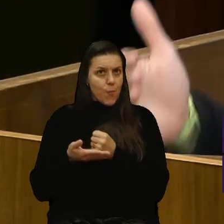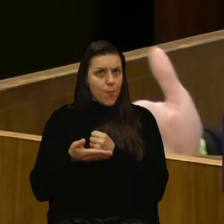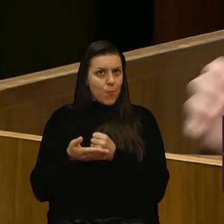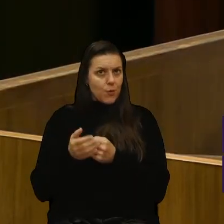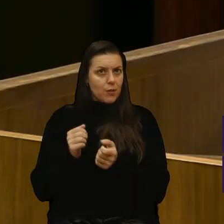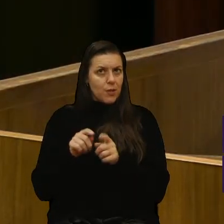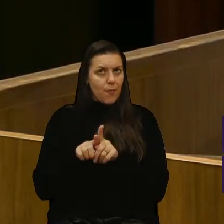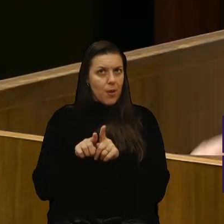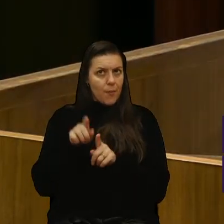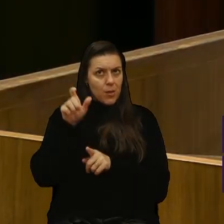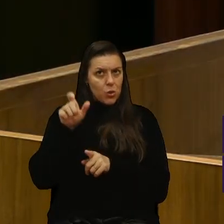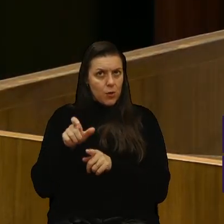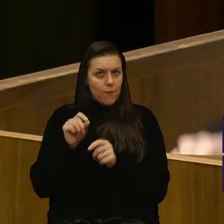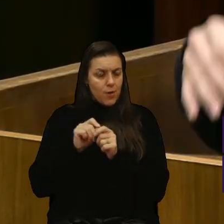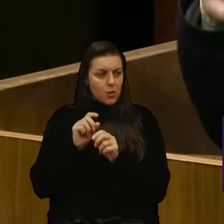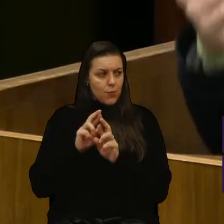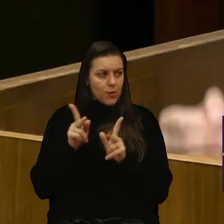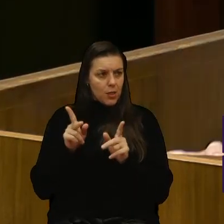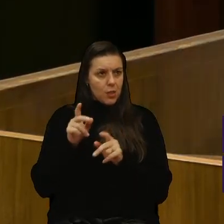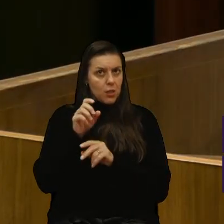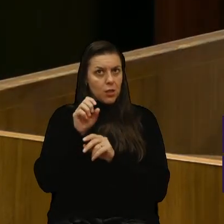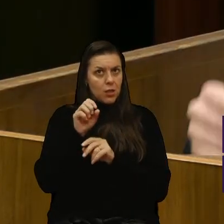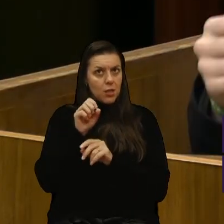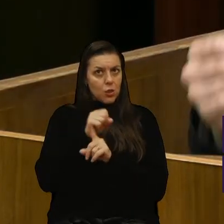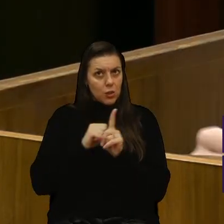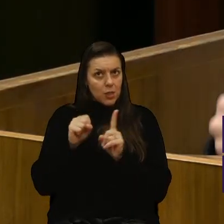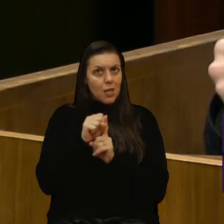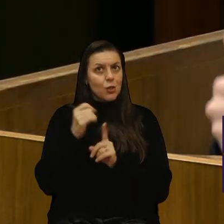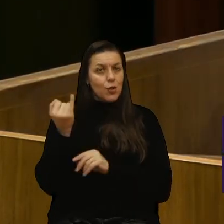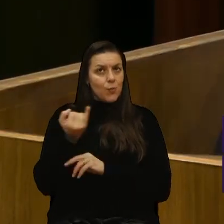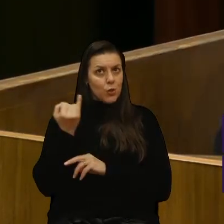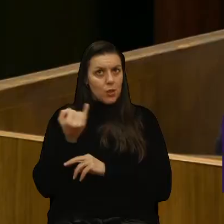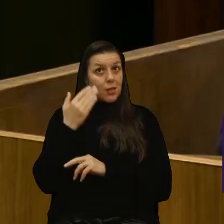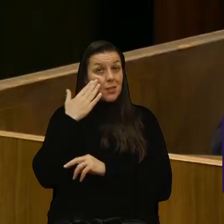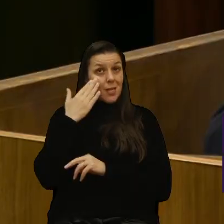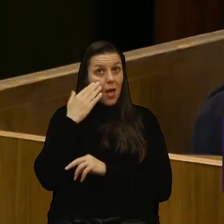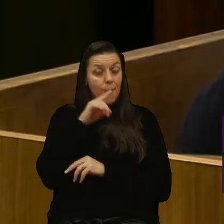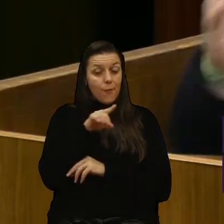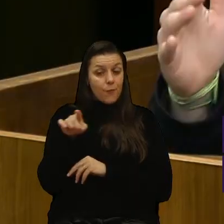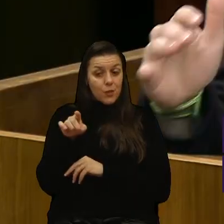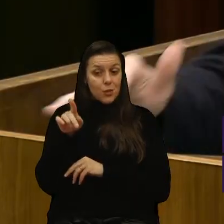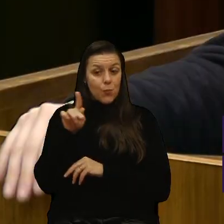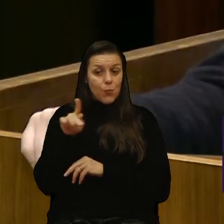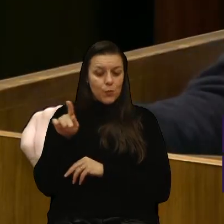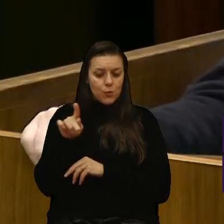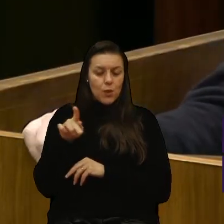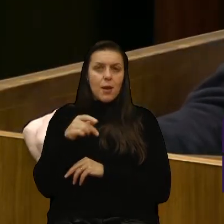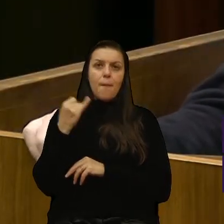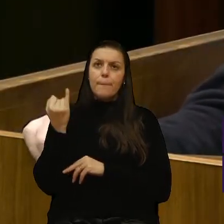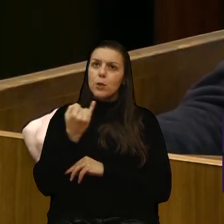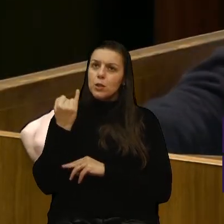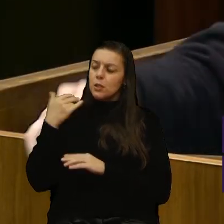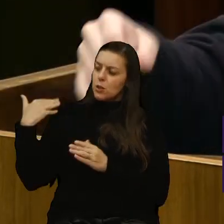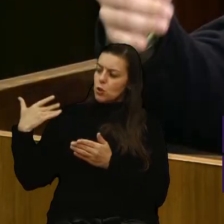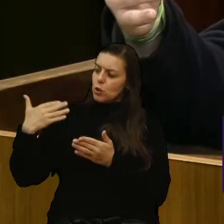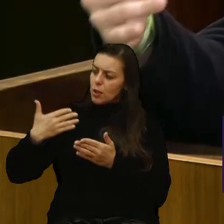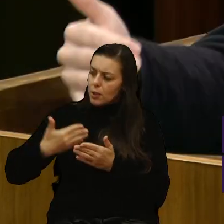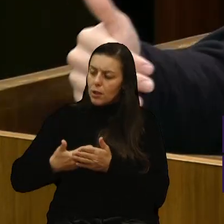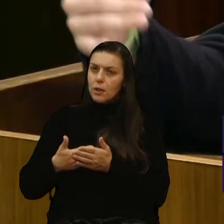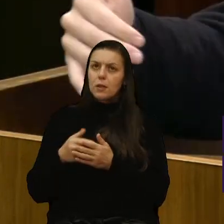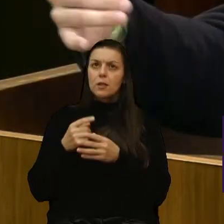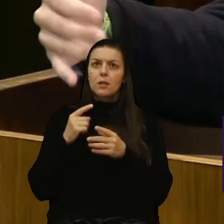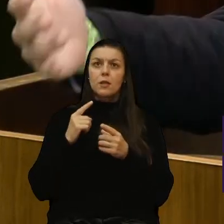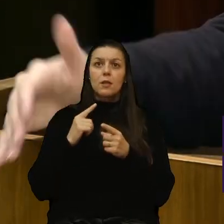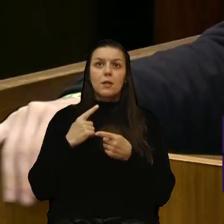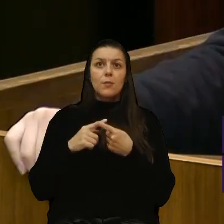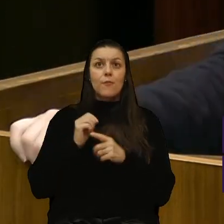pessoas que vão fazer a diferença na nossa sociedade, é fundamental. E saiba que você, como professora, foi essencial na nossa trajetória e que a gente